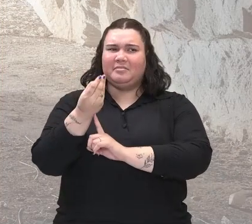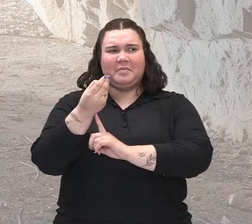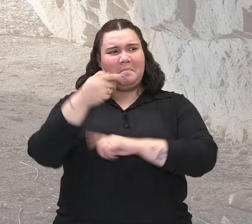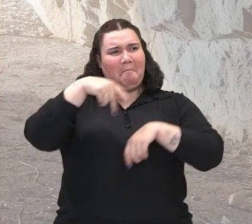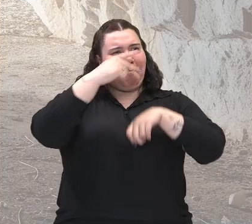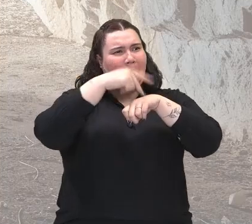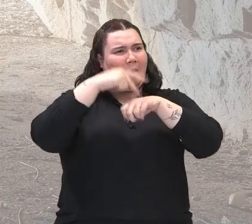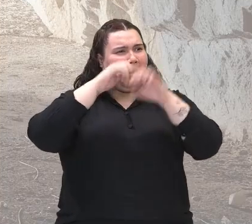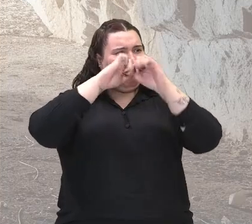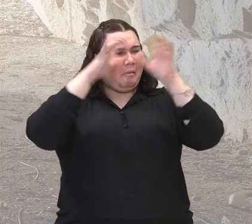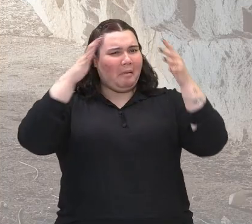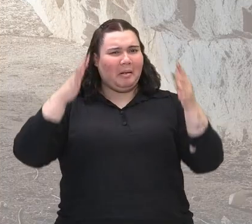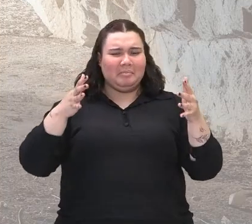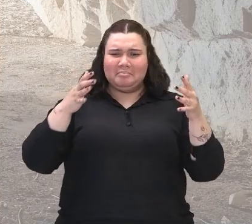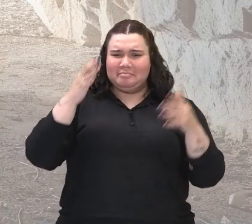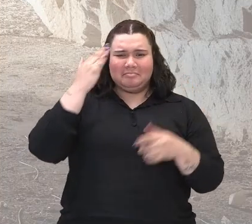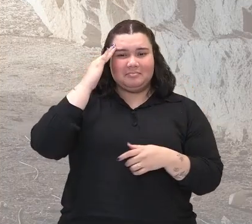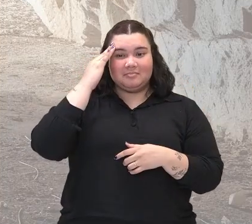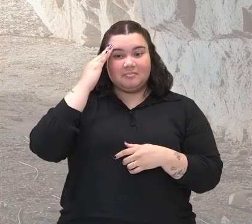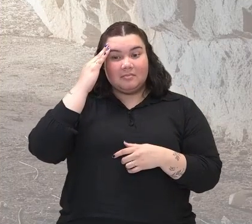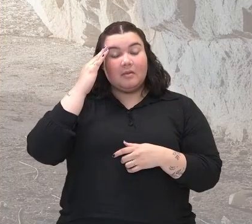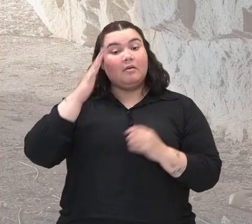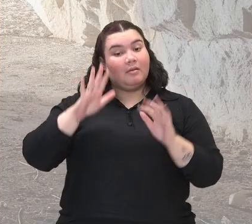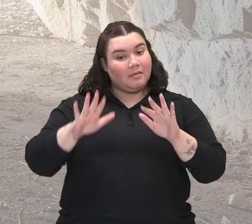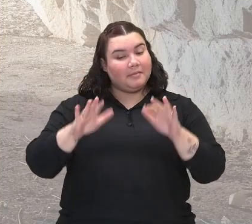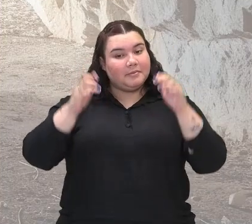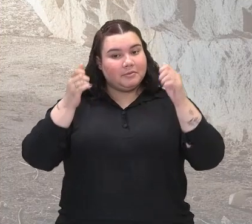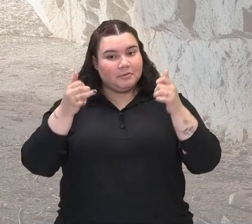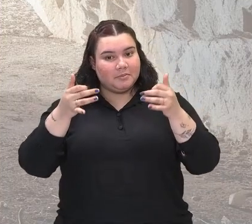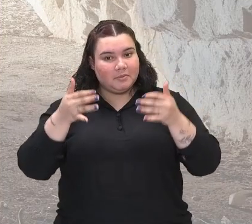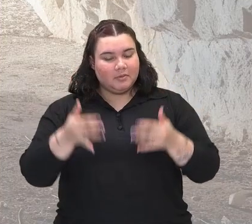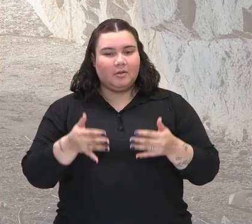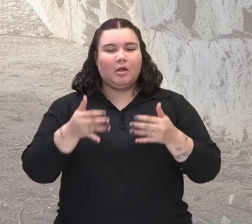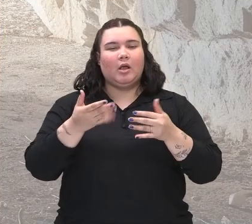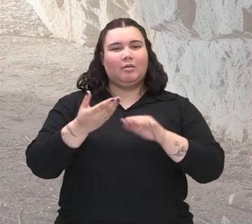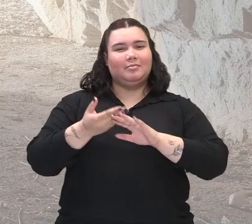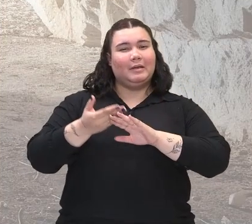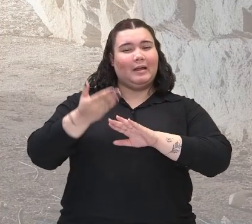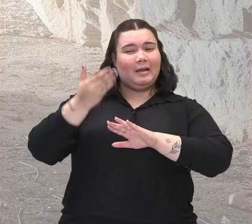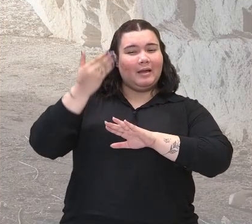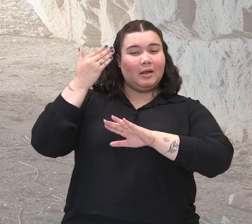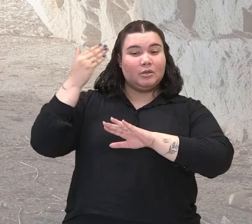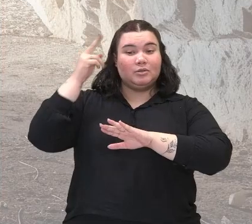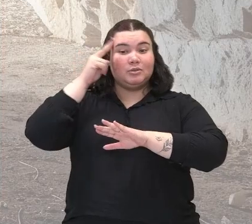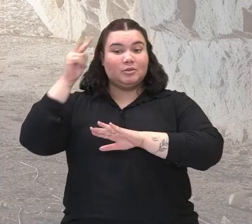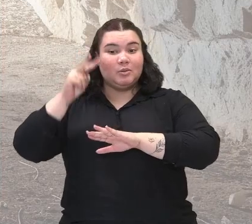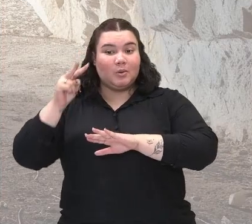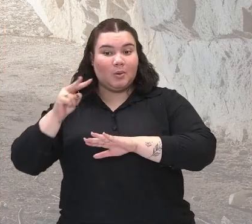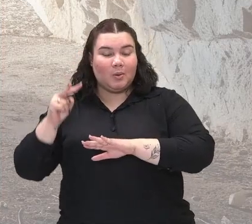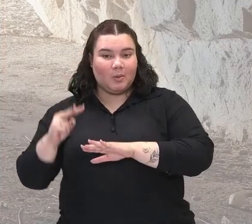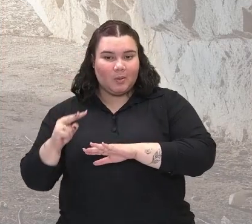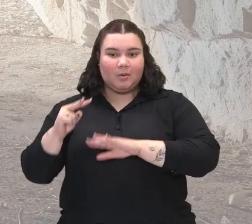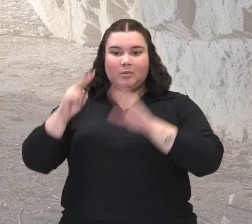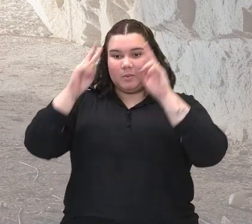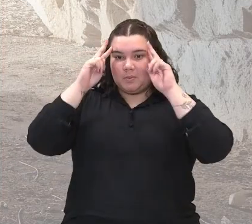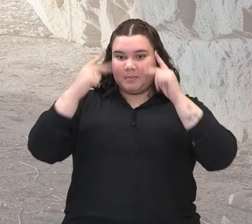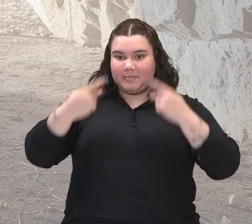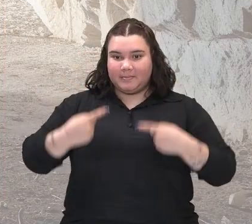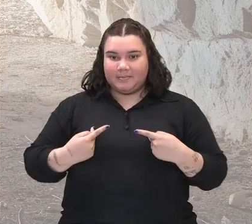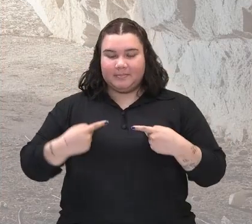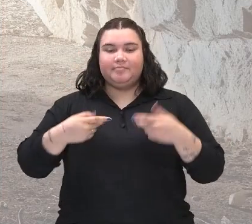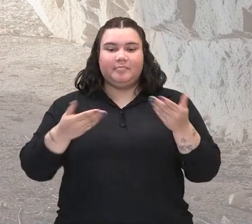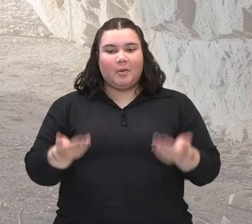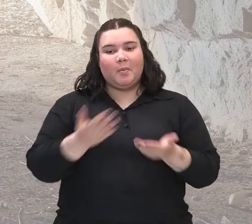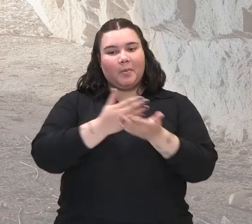caverna Como assim não tô entendendo sim a gente vai voltar lá no começo da história da da humanidade por isso nós estamos aqui numa